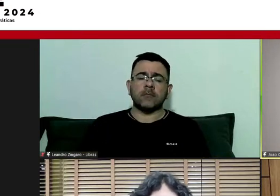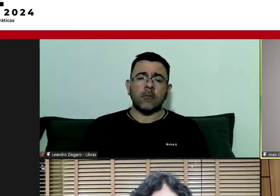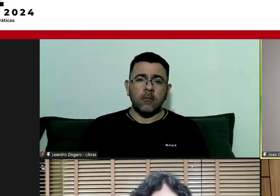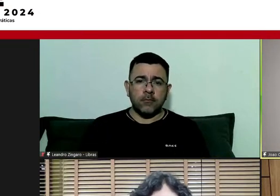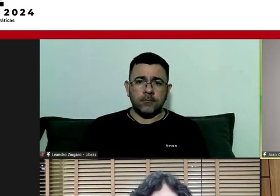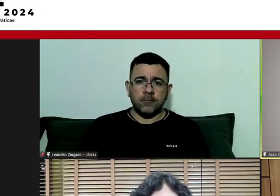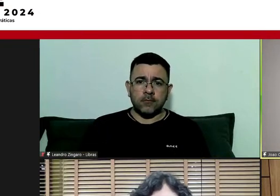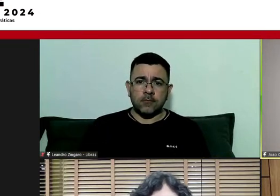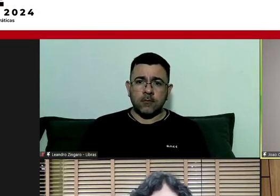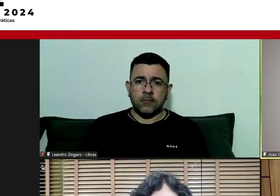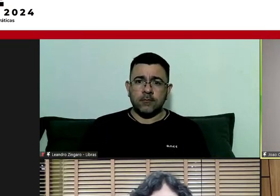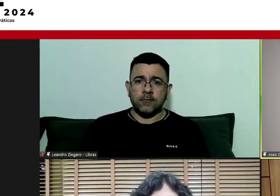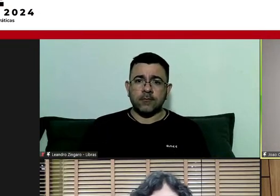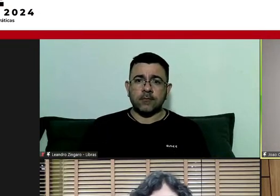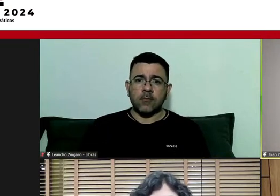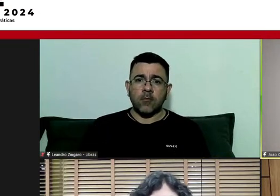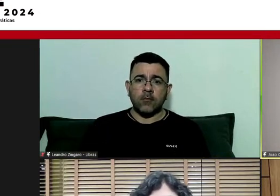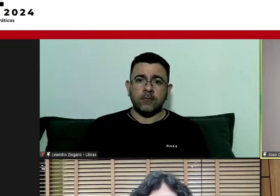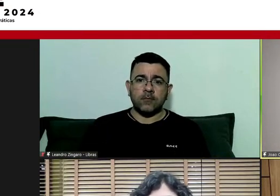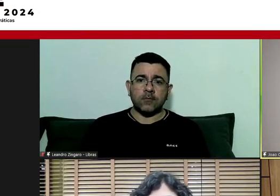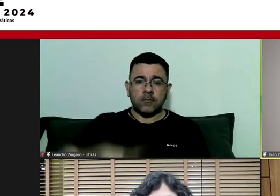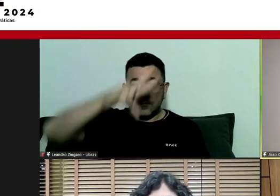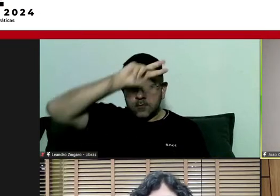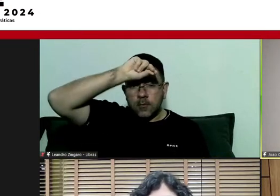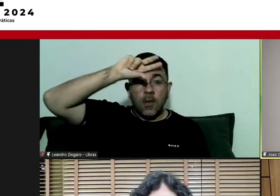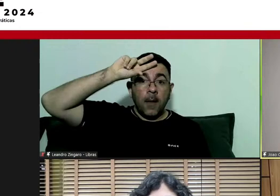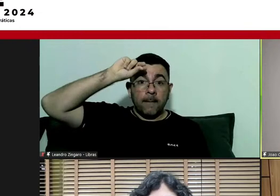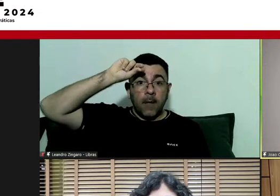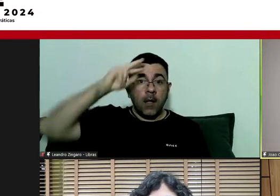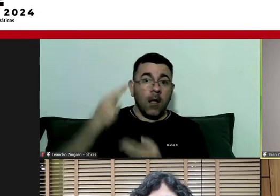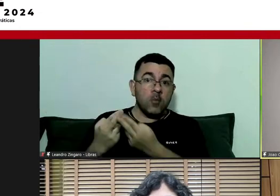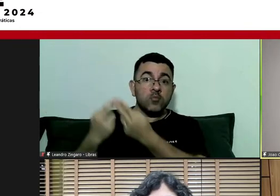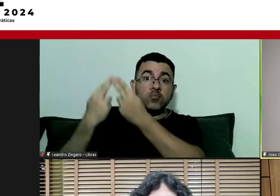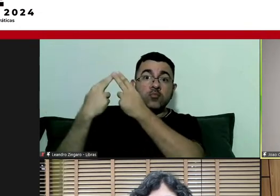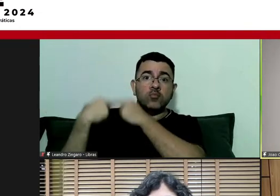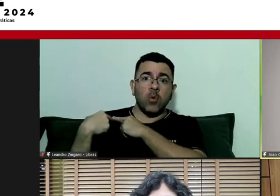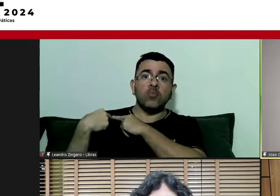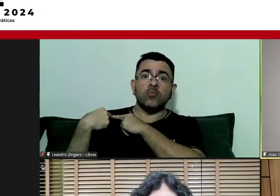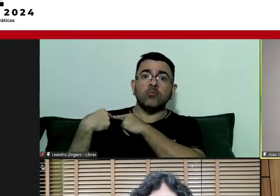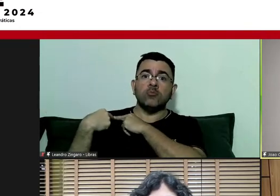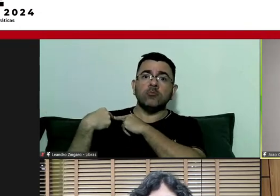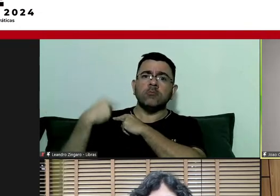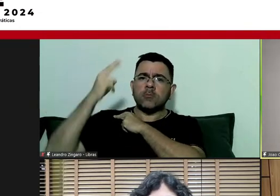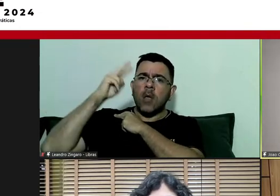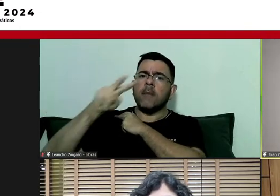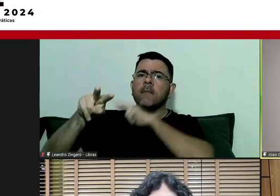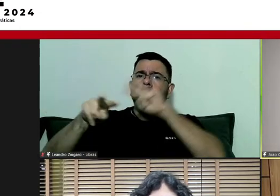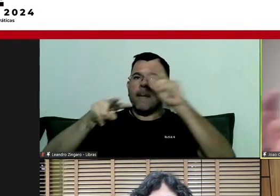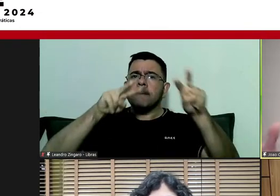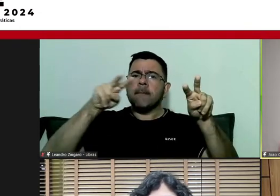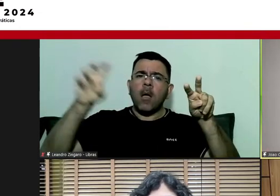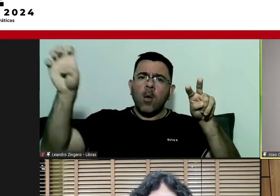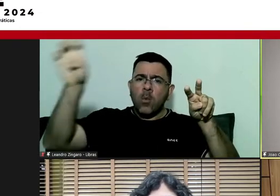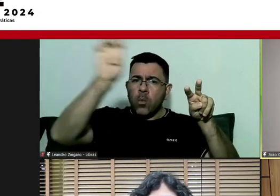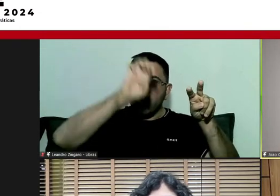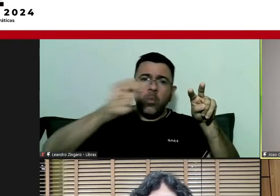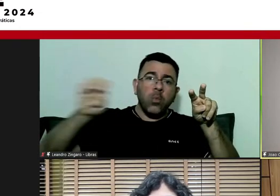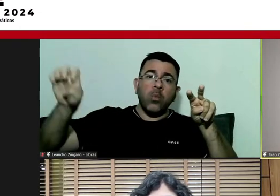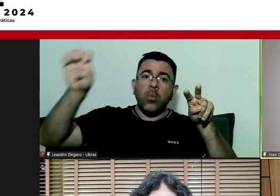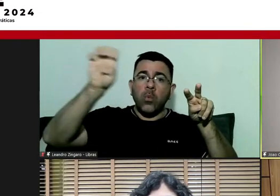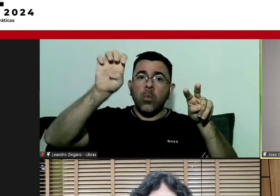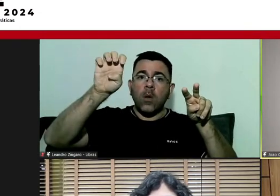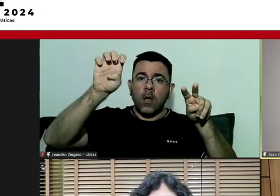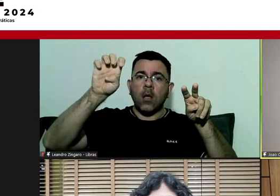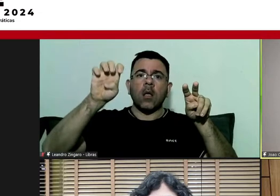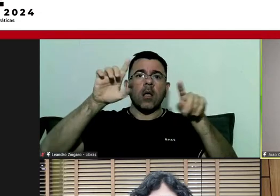diferença Eu acho que o prefeito ou o gestor que não identificar que o Estado o município ou a esfera que ele